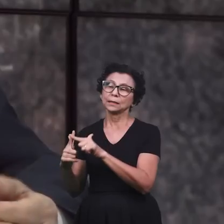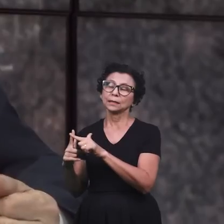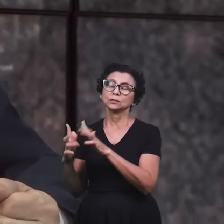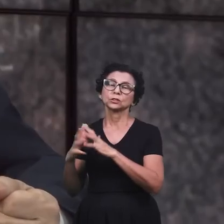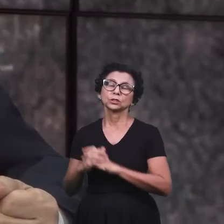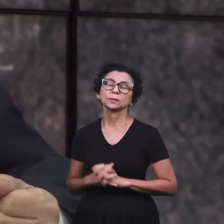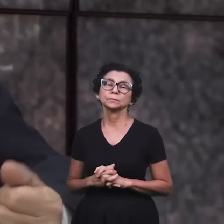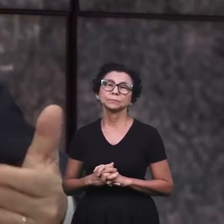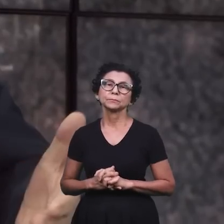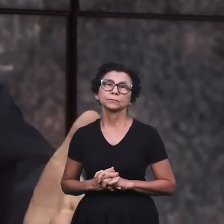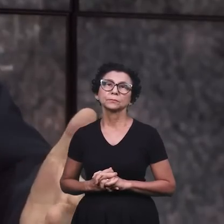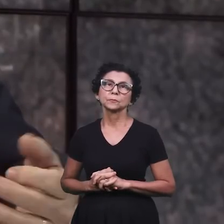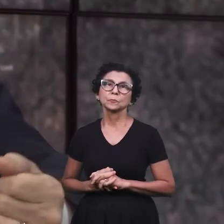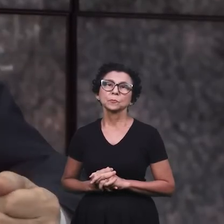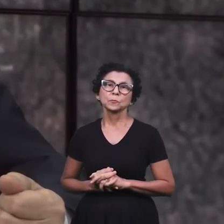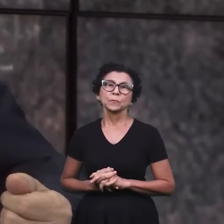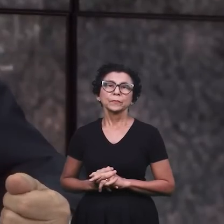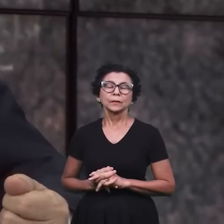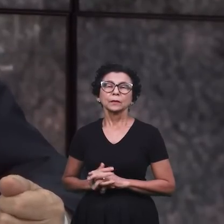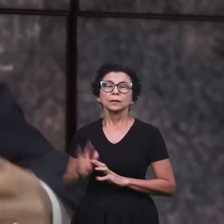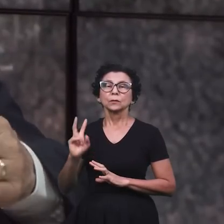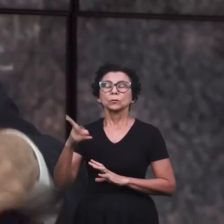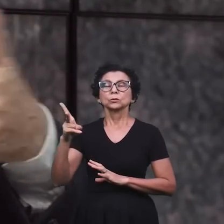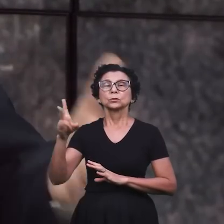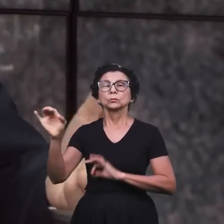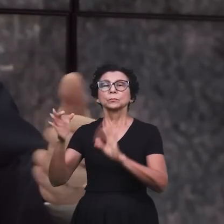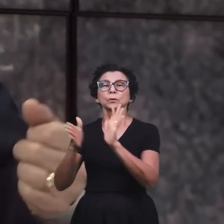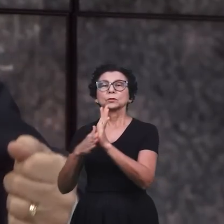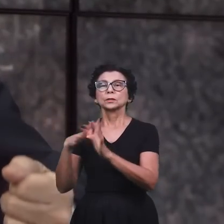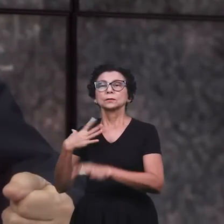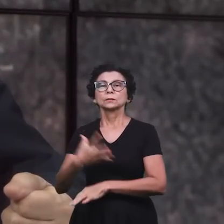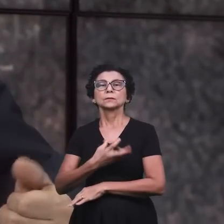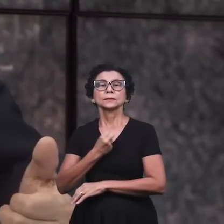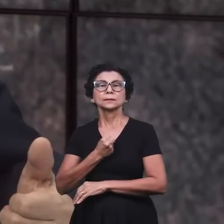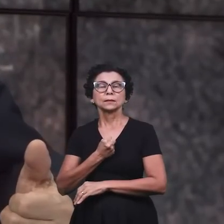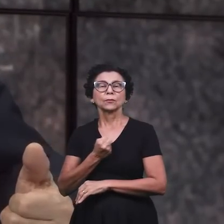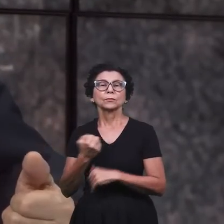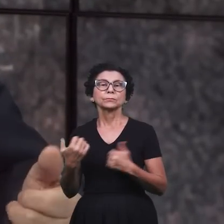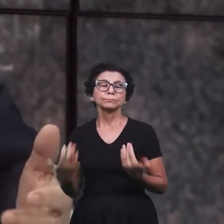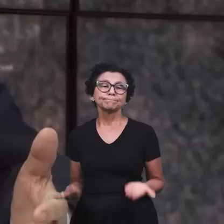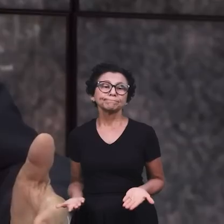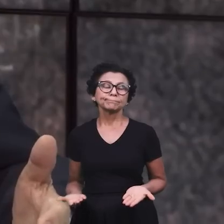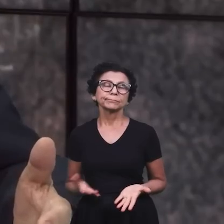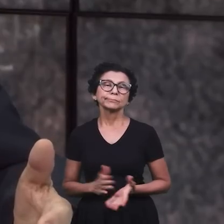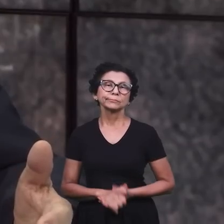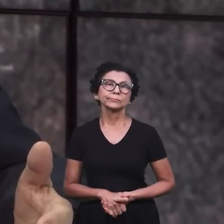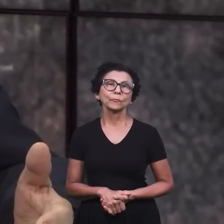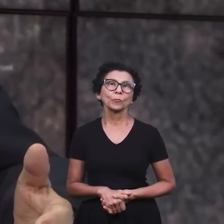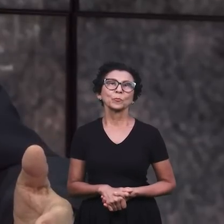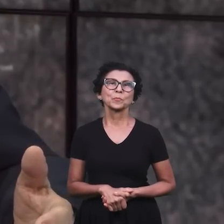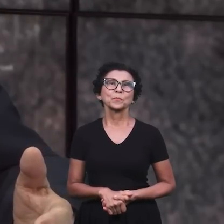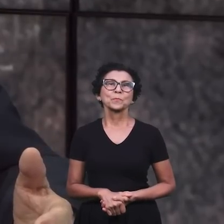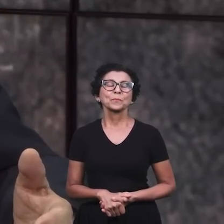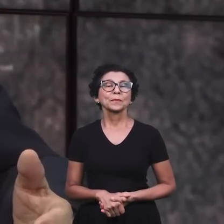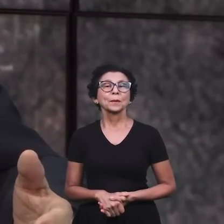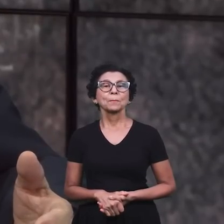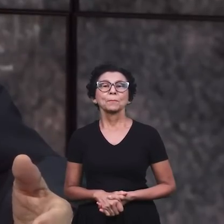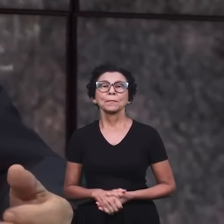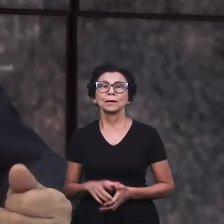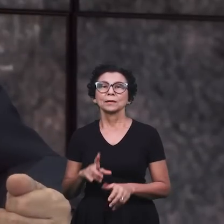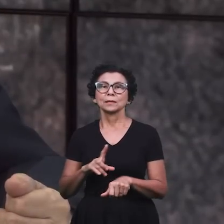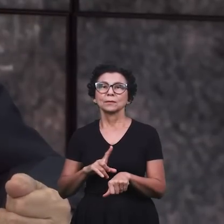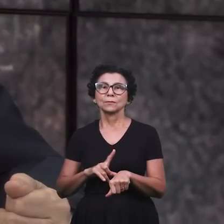uma continuidade da obra de Deus. Uma nova oportunidade para Israel rejeitada, mas que vai ter um tempo em que Deus vai